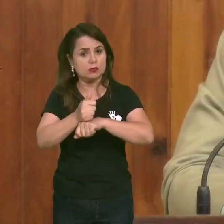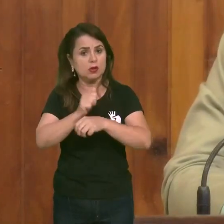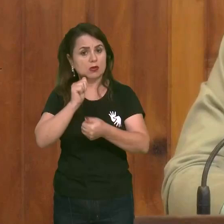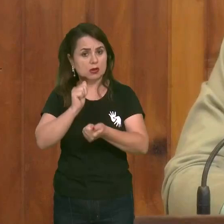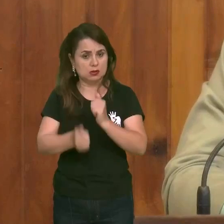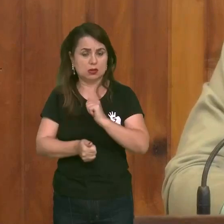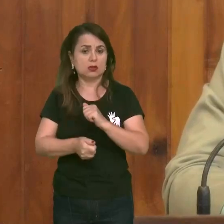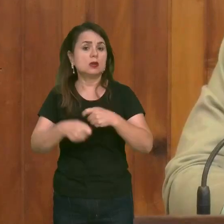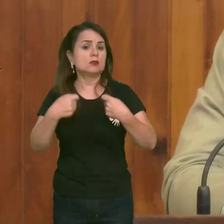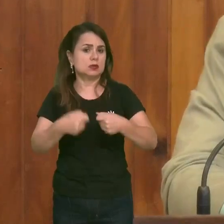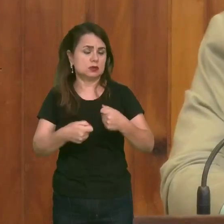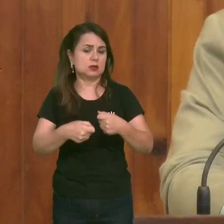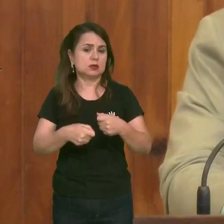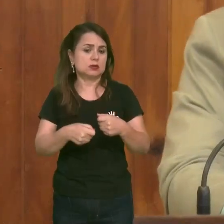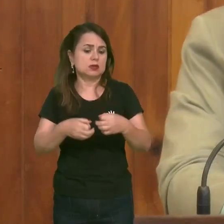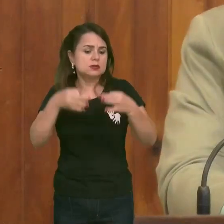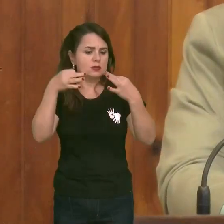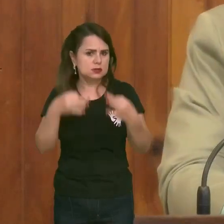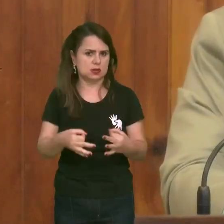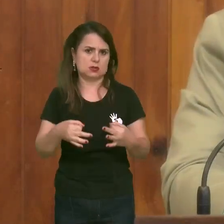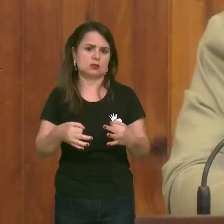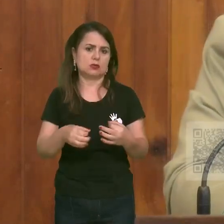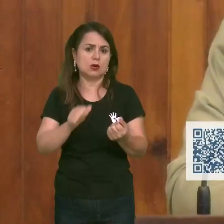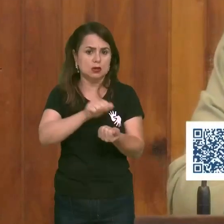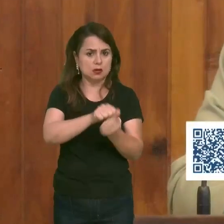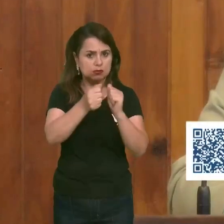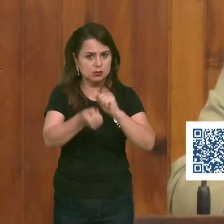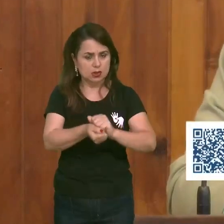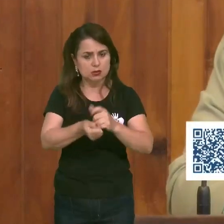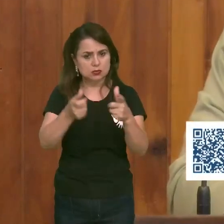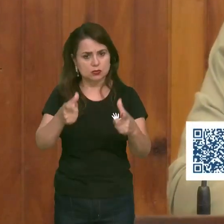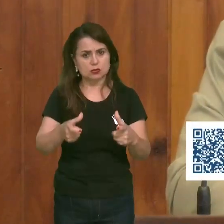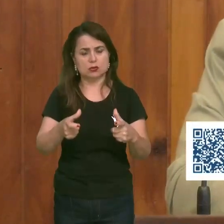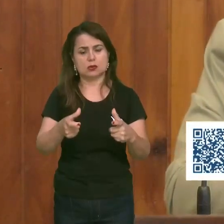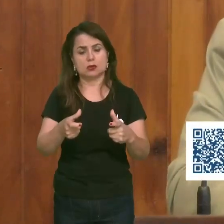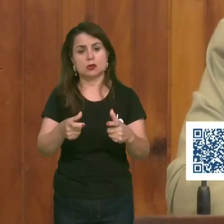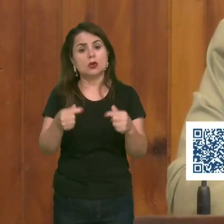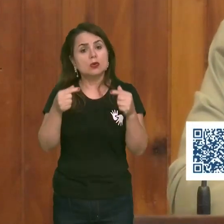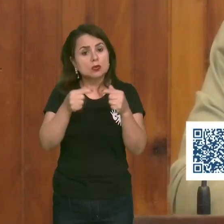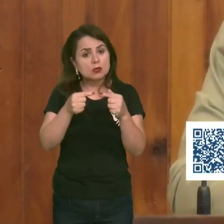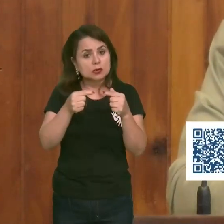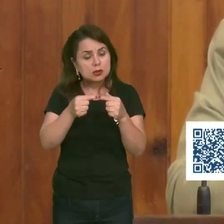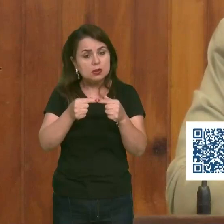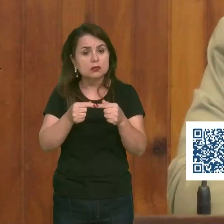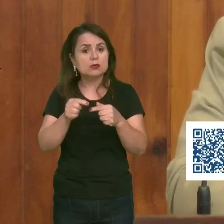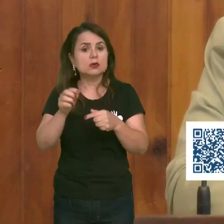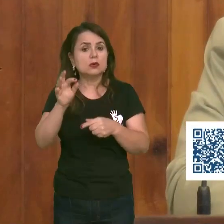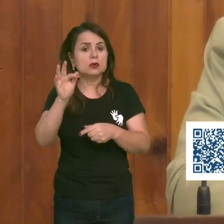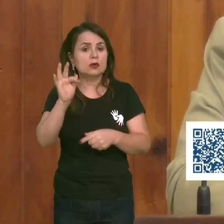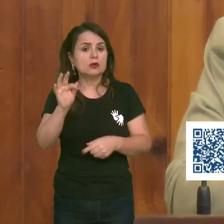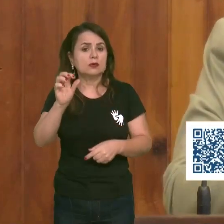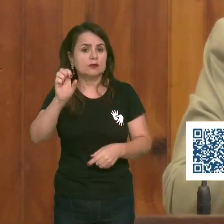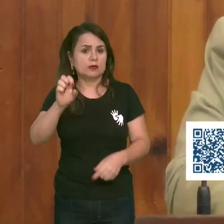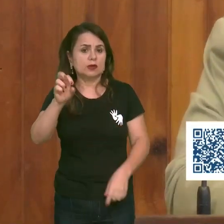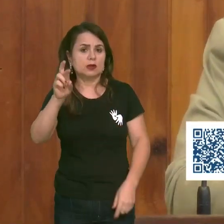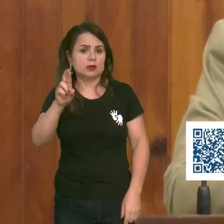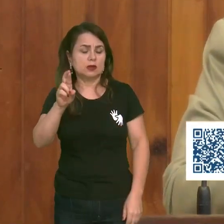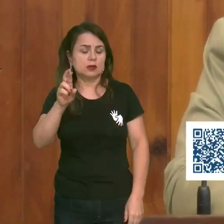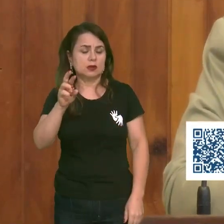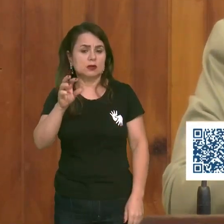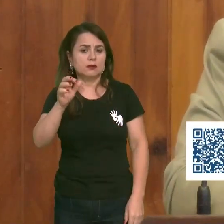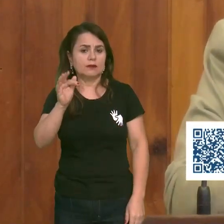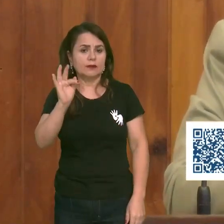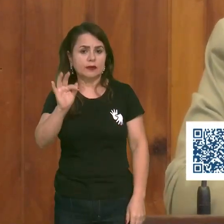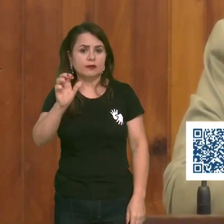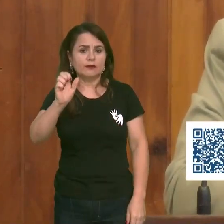a pista deve ser adequada aos padrões da Federação né E reiterando aqui vamos cobrar a